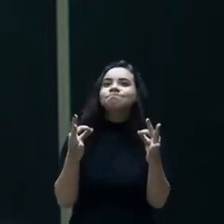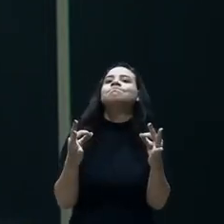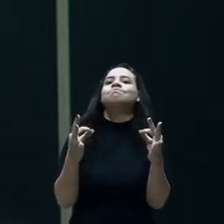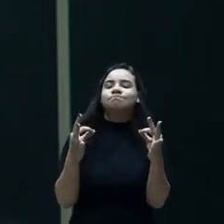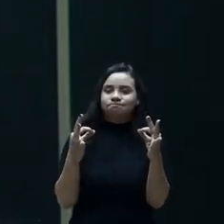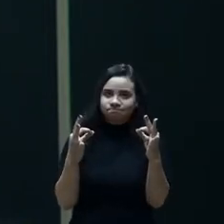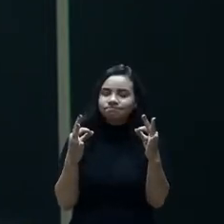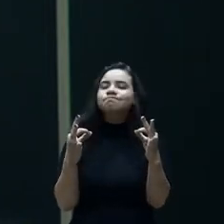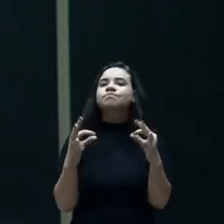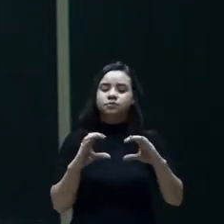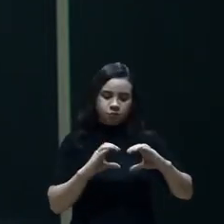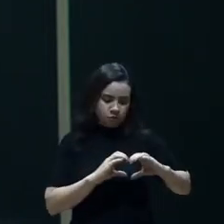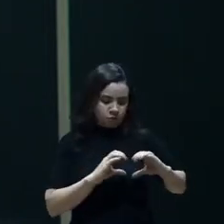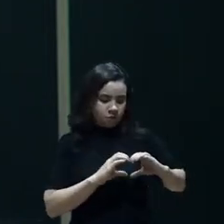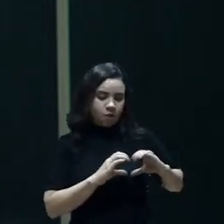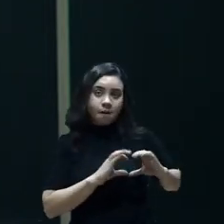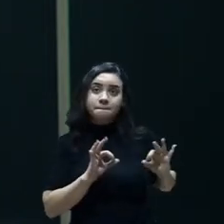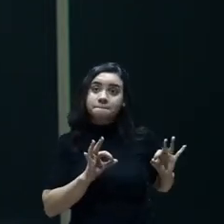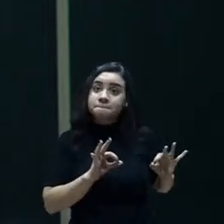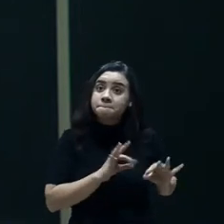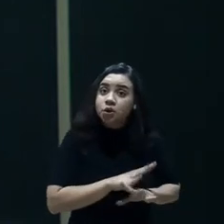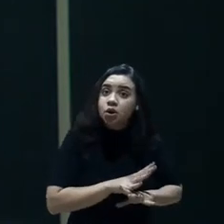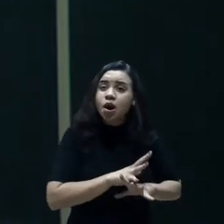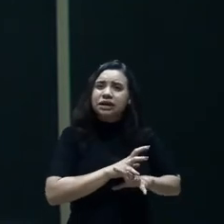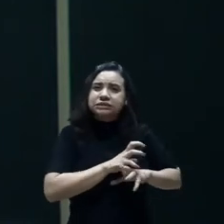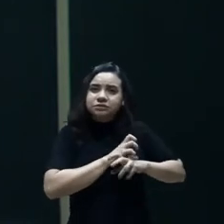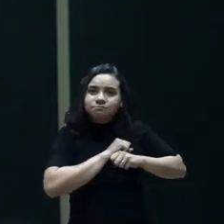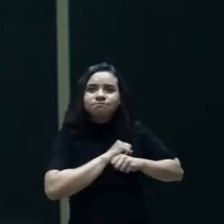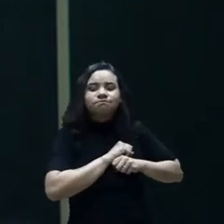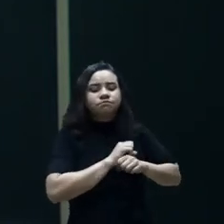Pronto para ouvir. Para reter a palavra.